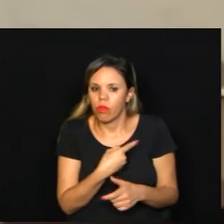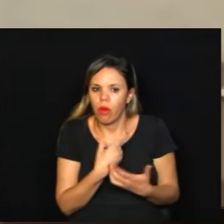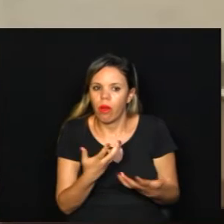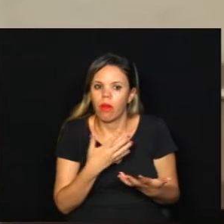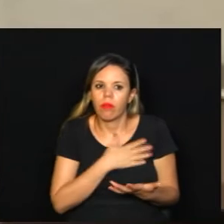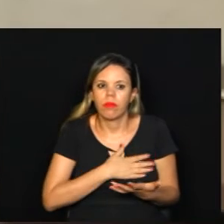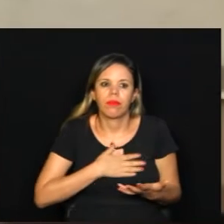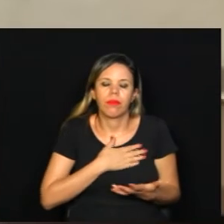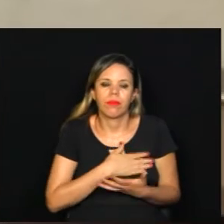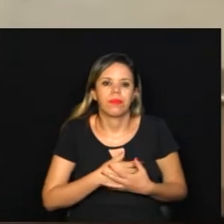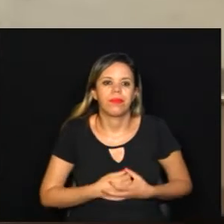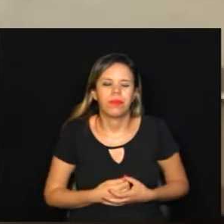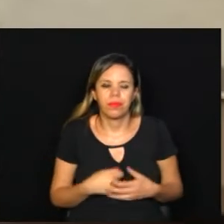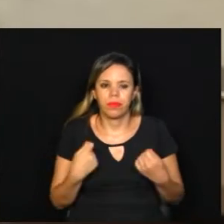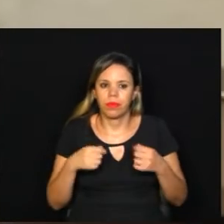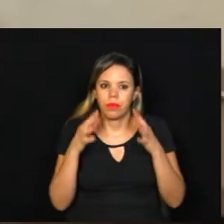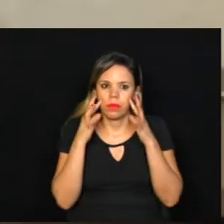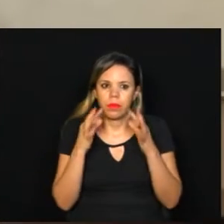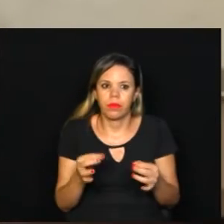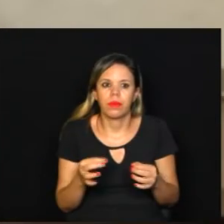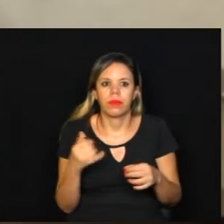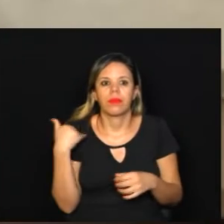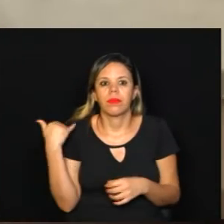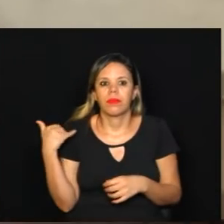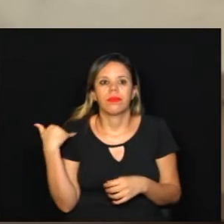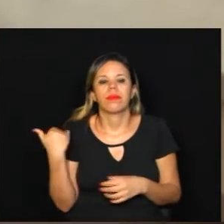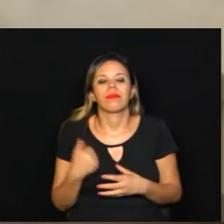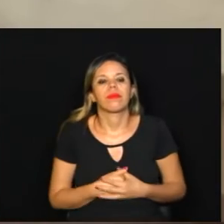gostaríamos, então tem que se atentar às faixas